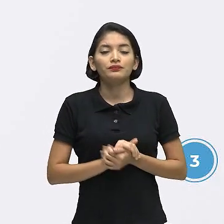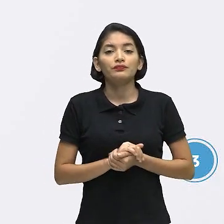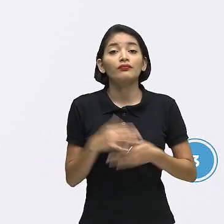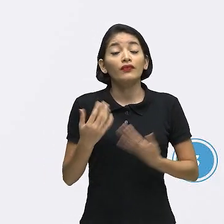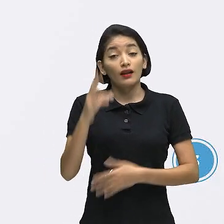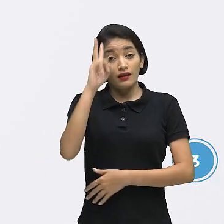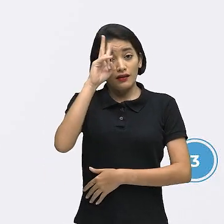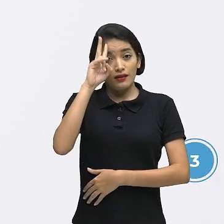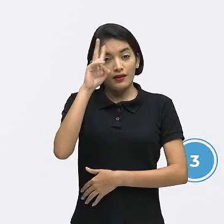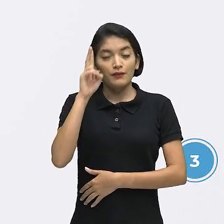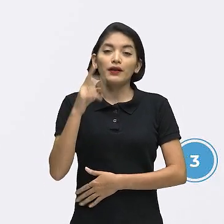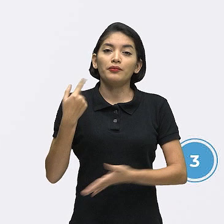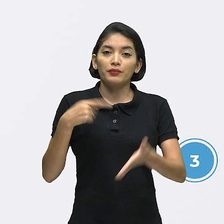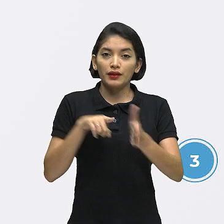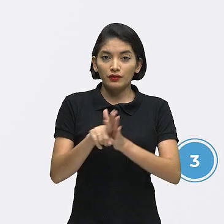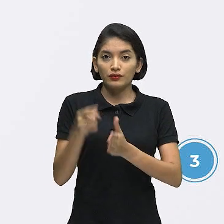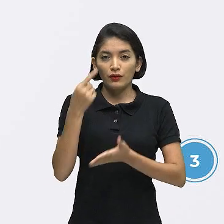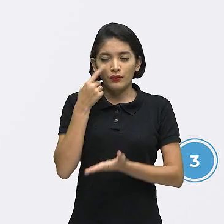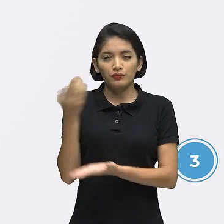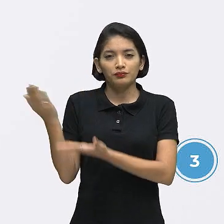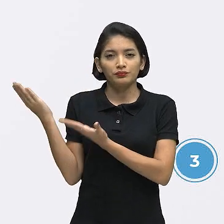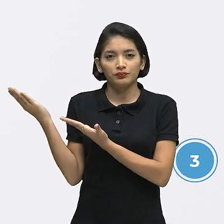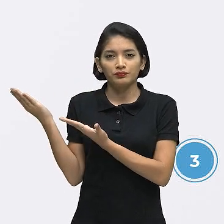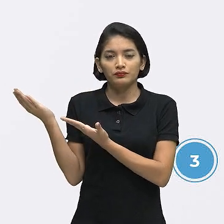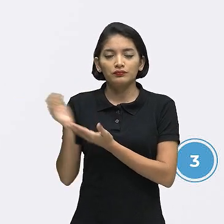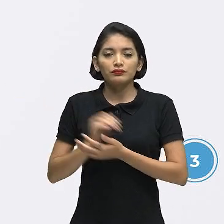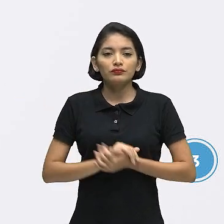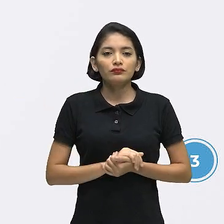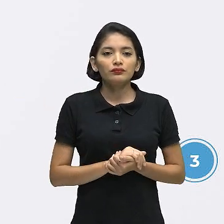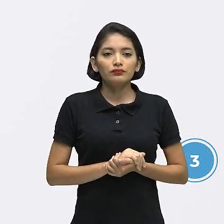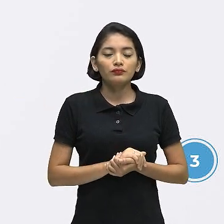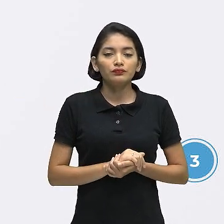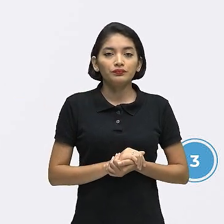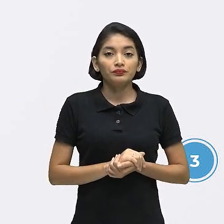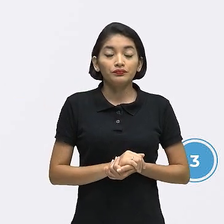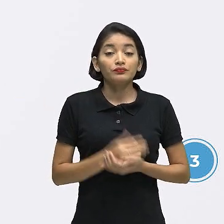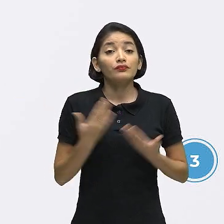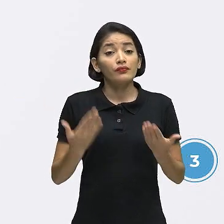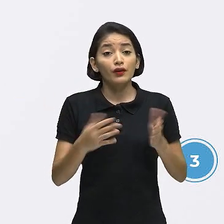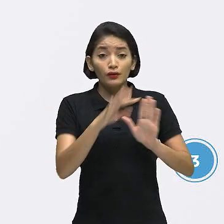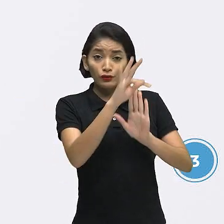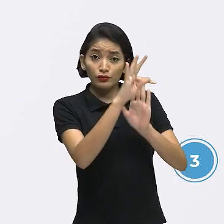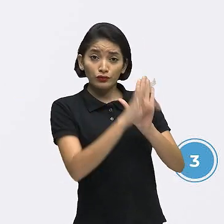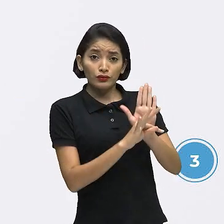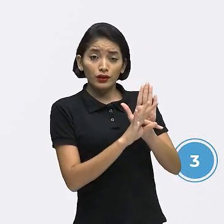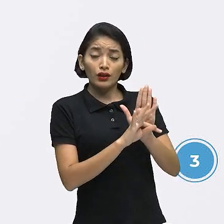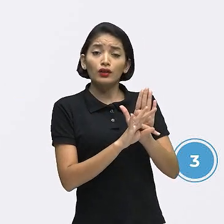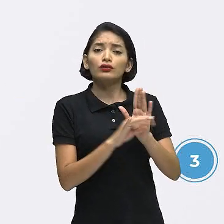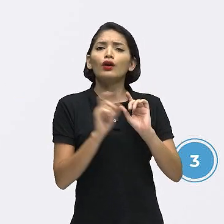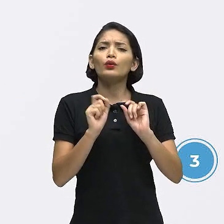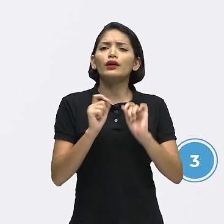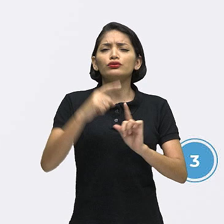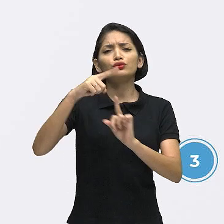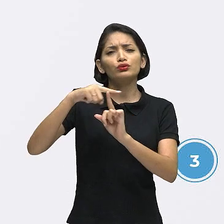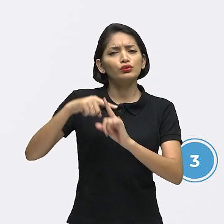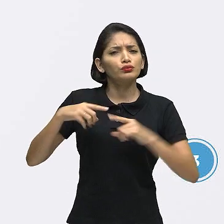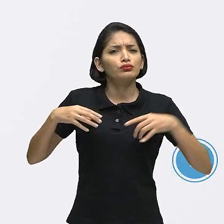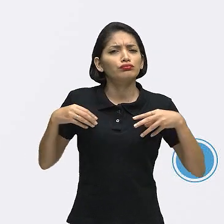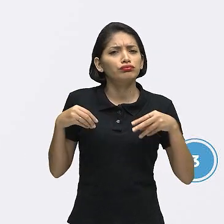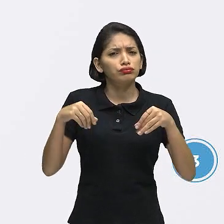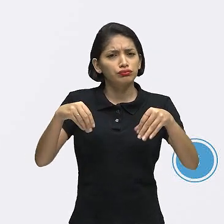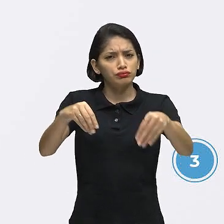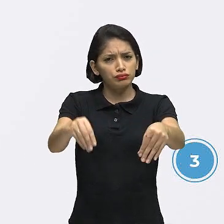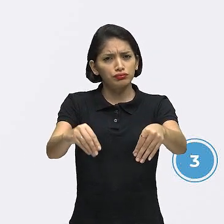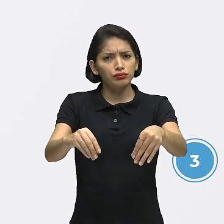novamente a questão. Olha só. E aí esse texto, ele fala para a gente sobre esse tipo de solo, né? Então ele fala ali que